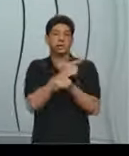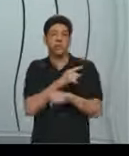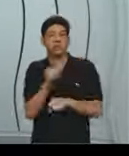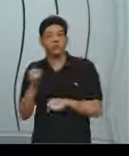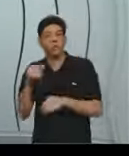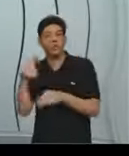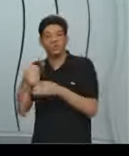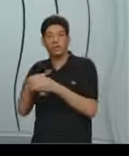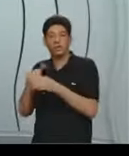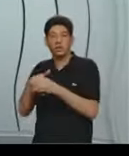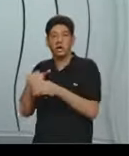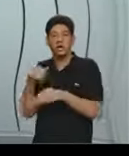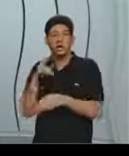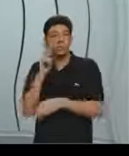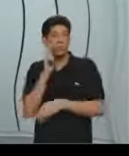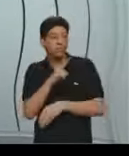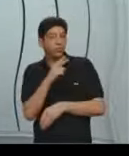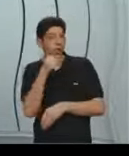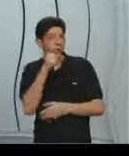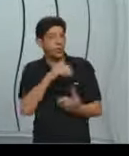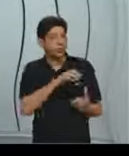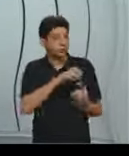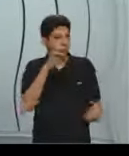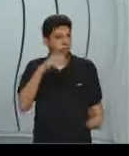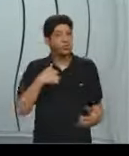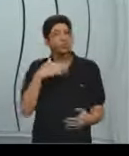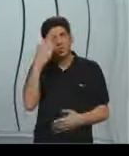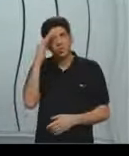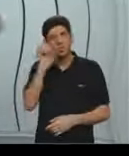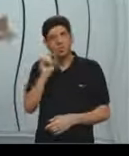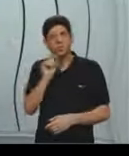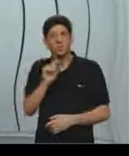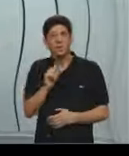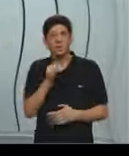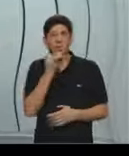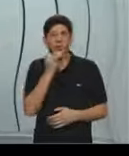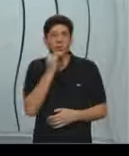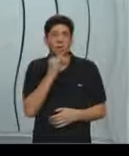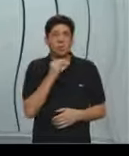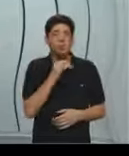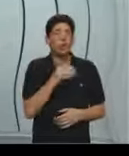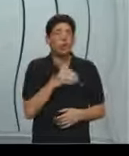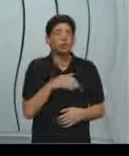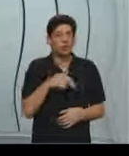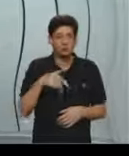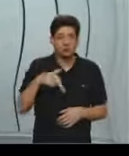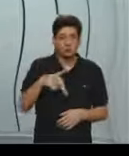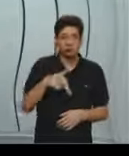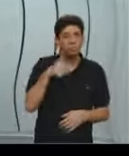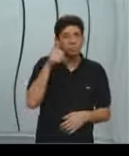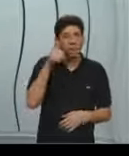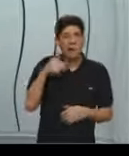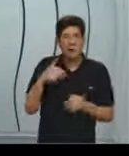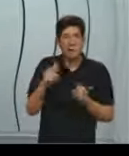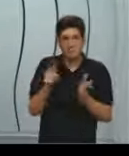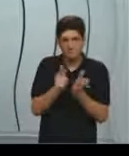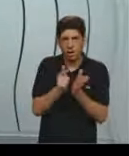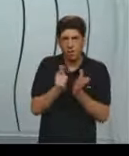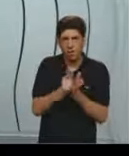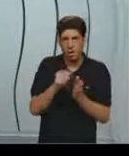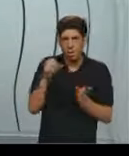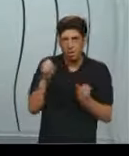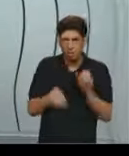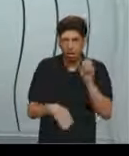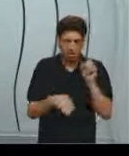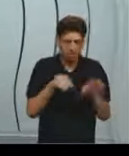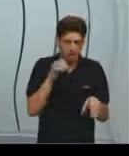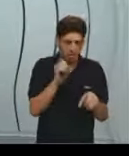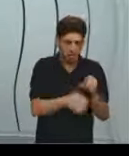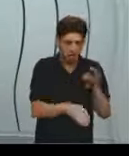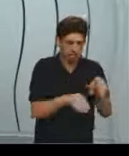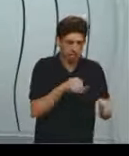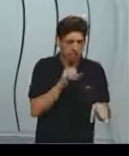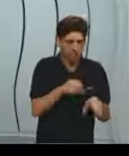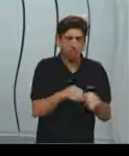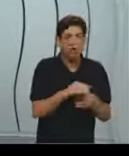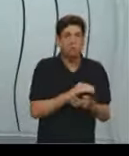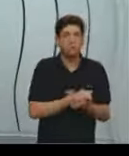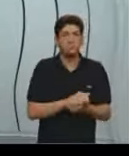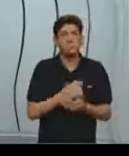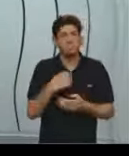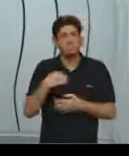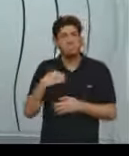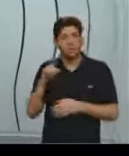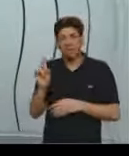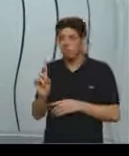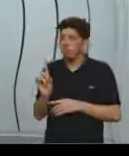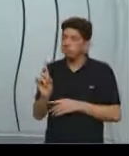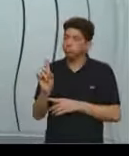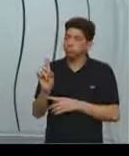não consigo entender a coisa que eu não consegui entender de verdade é porque as pessoas jogam tanto lixo que esse panfleto que a gente me sentindo no chão e eu indo para